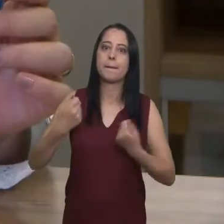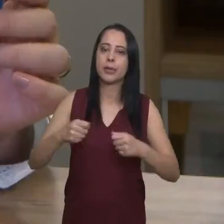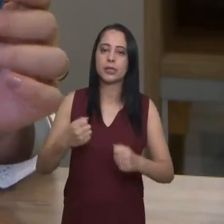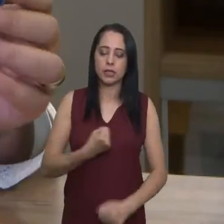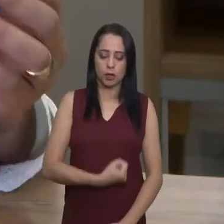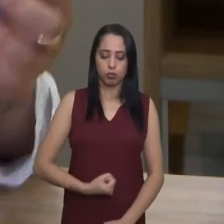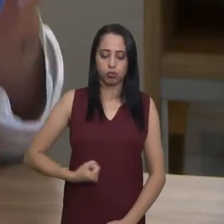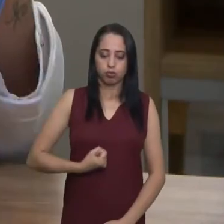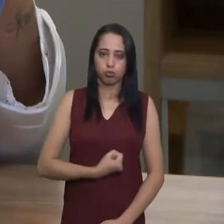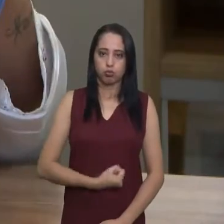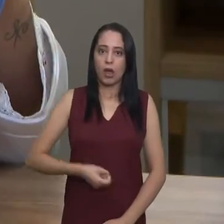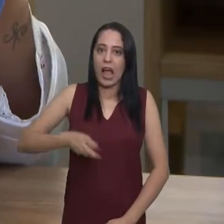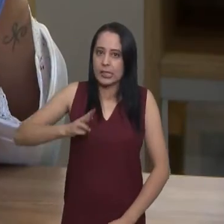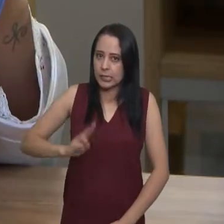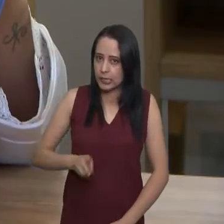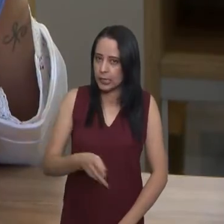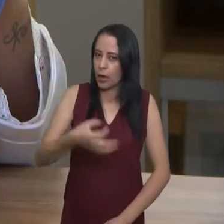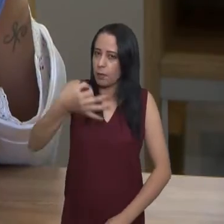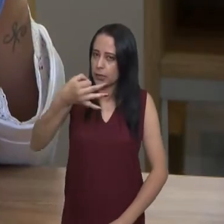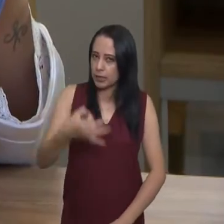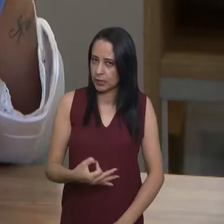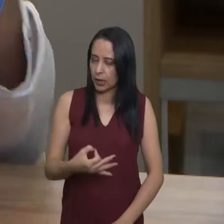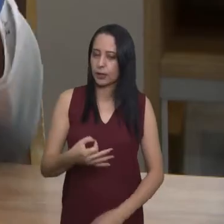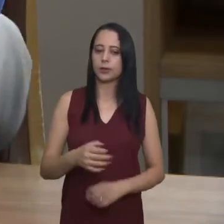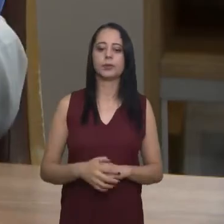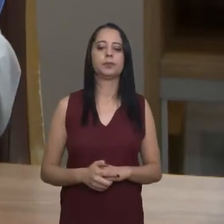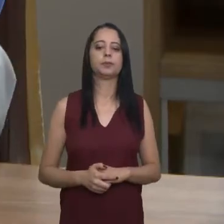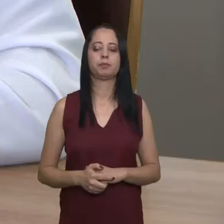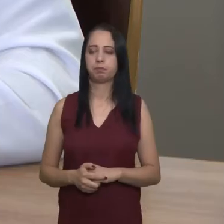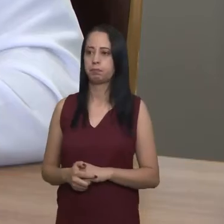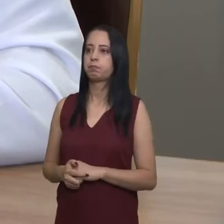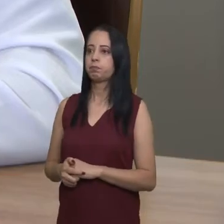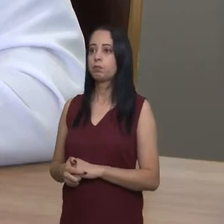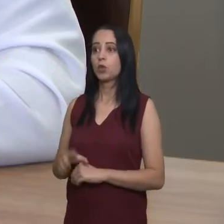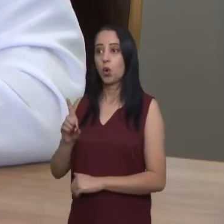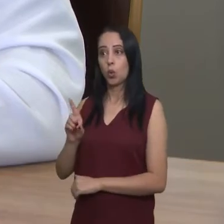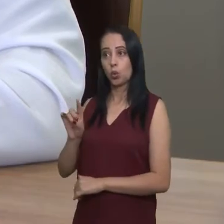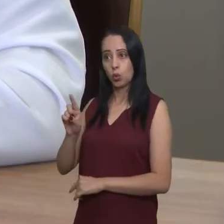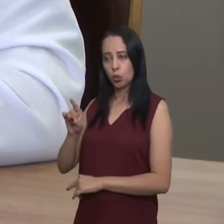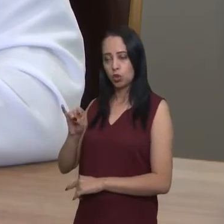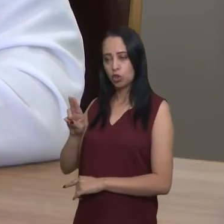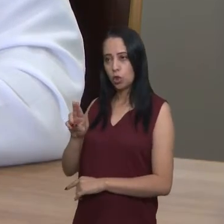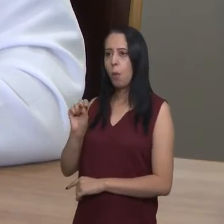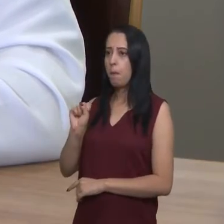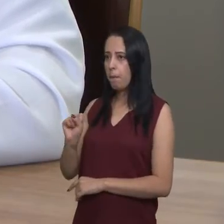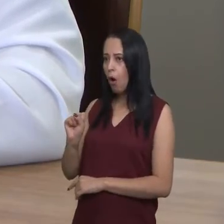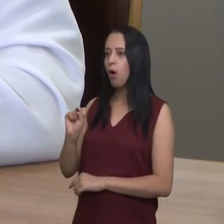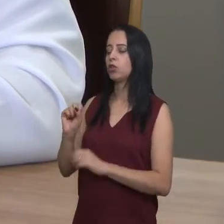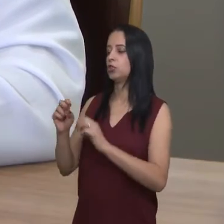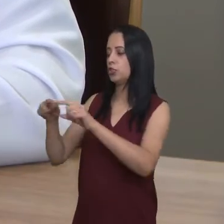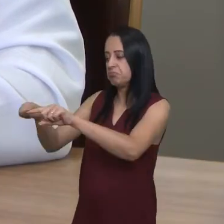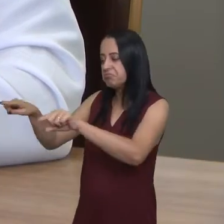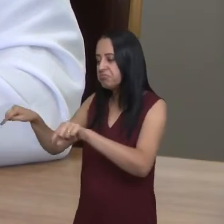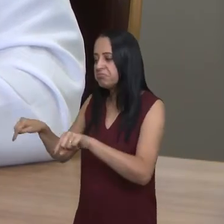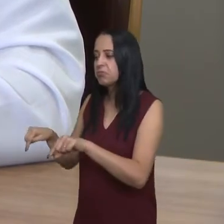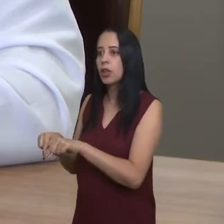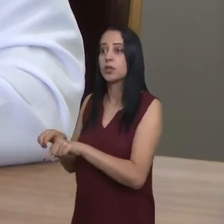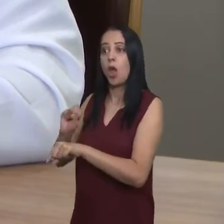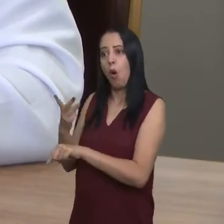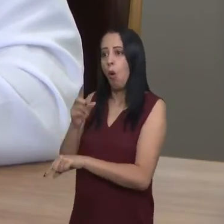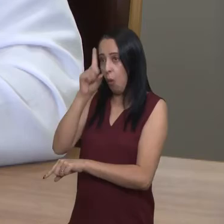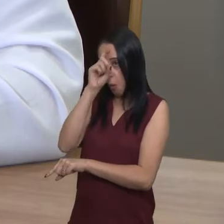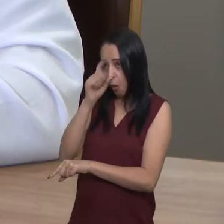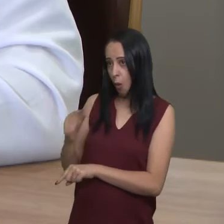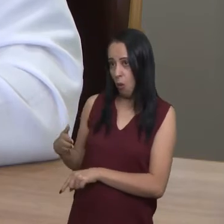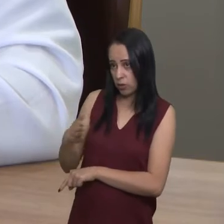tempo para verificar se ele está bem posicionado no útero. O DIU pode ser colocado no consultório e tem pacientes que colocam no hospital porque